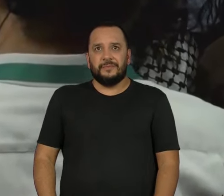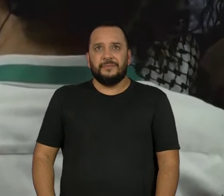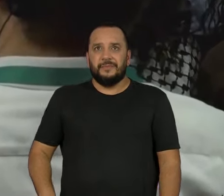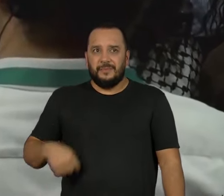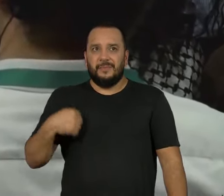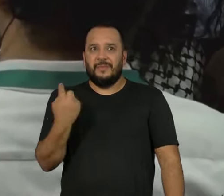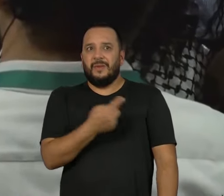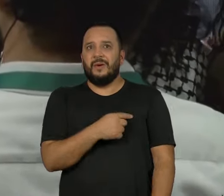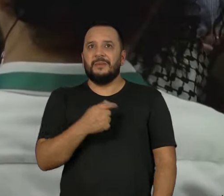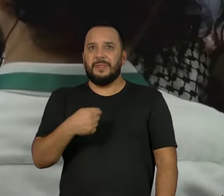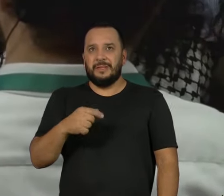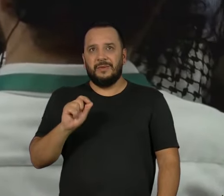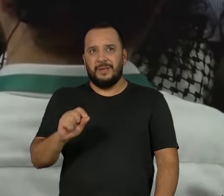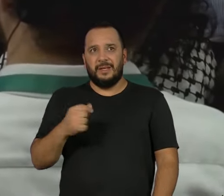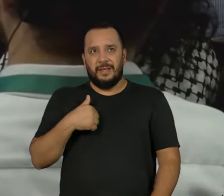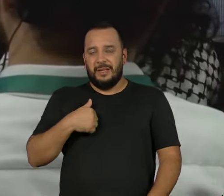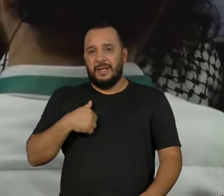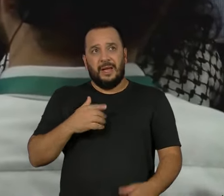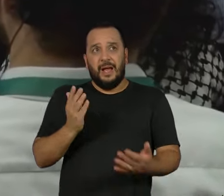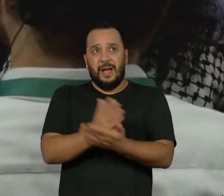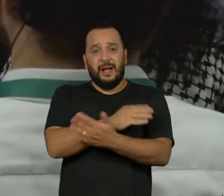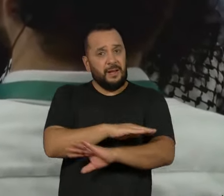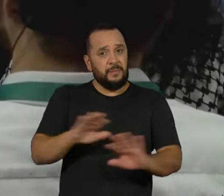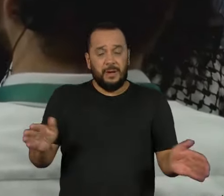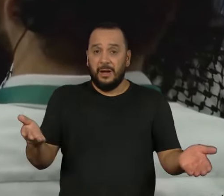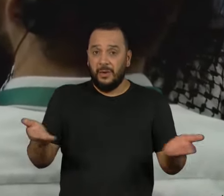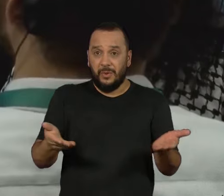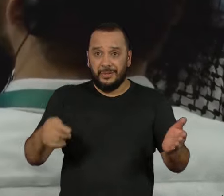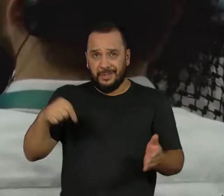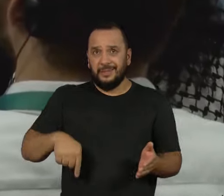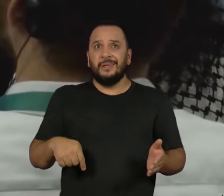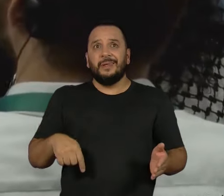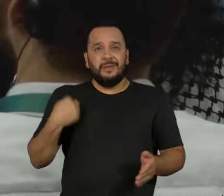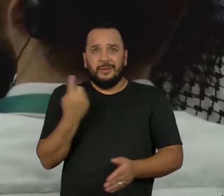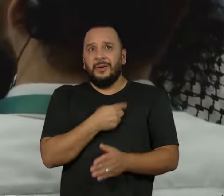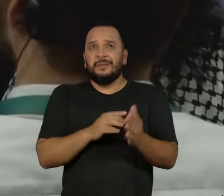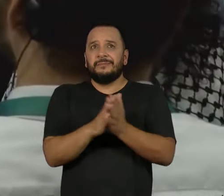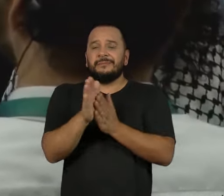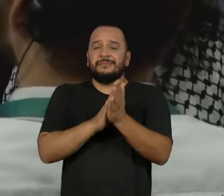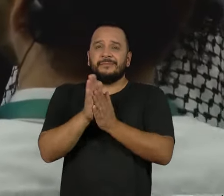consiga sair daqui, de fato, com um